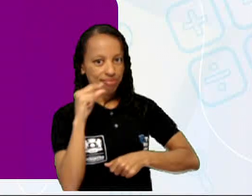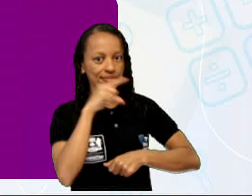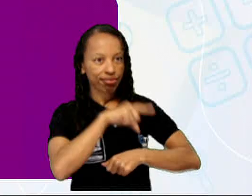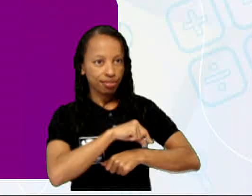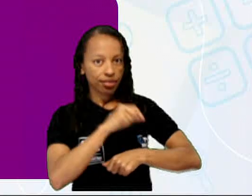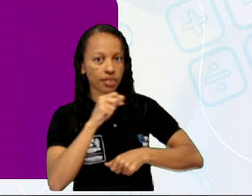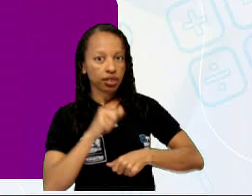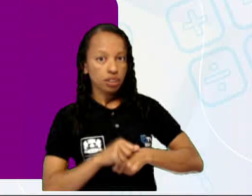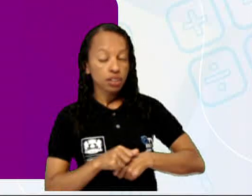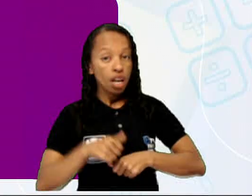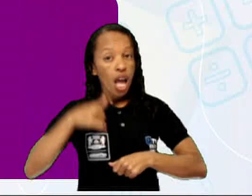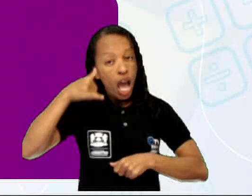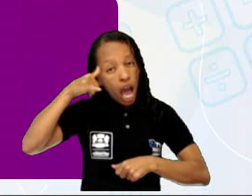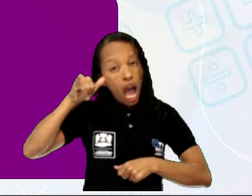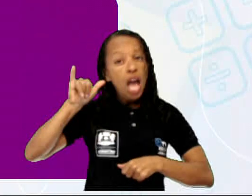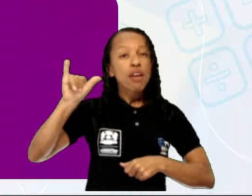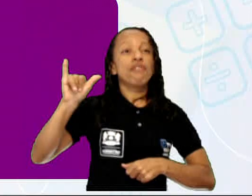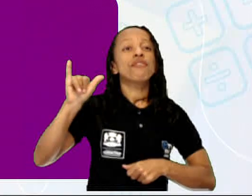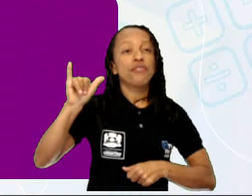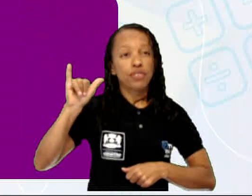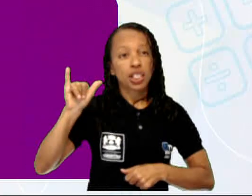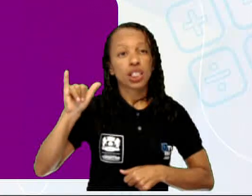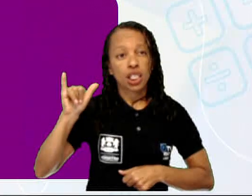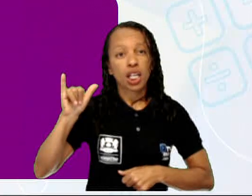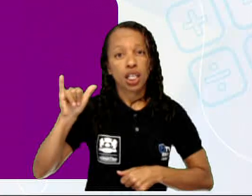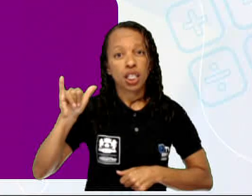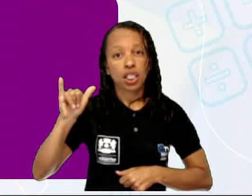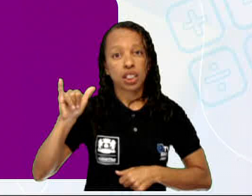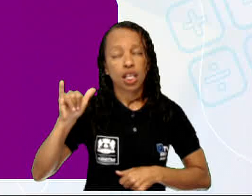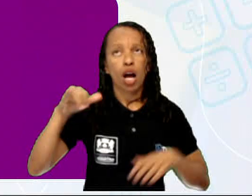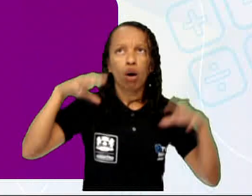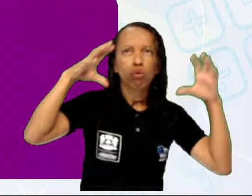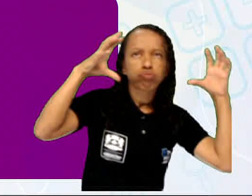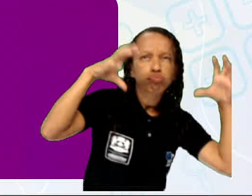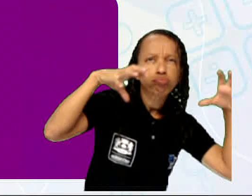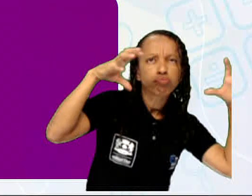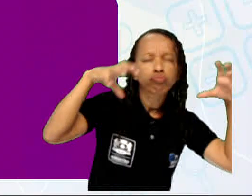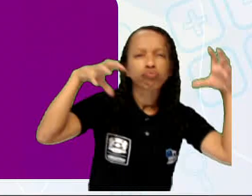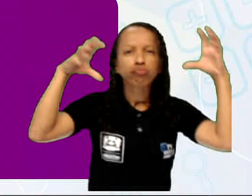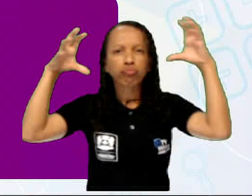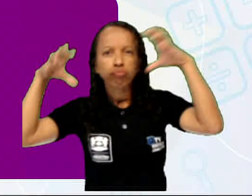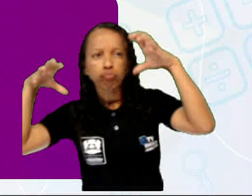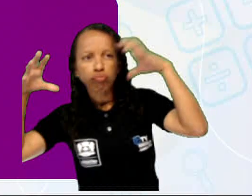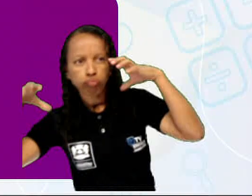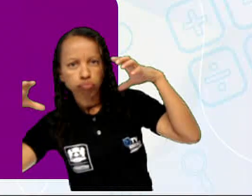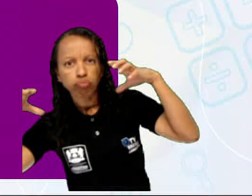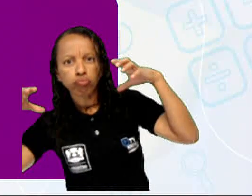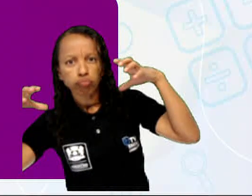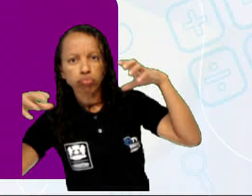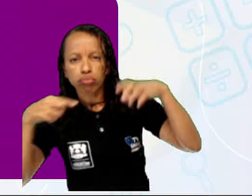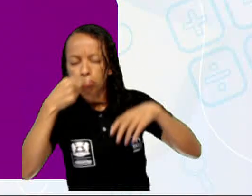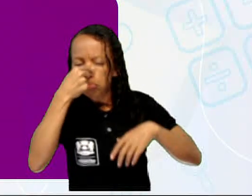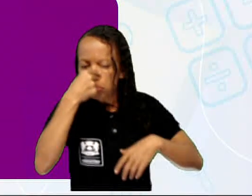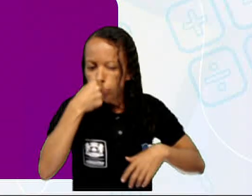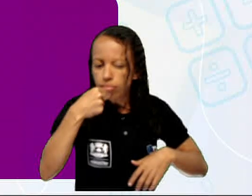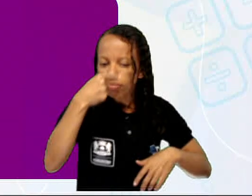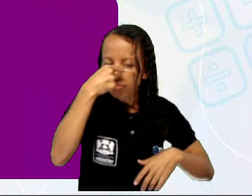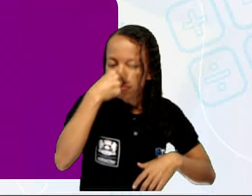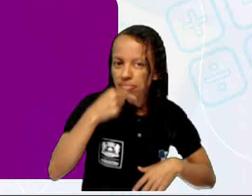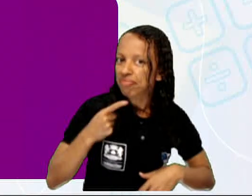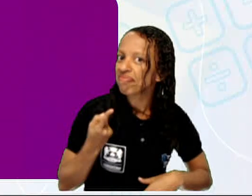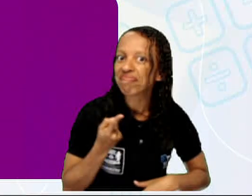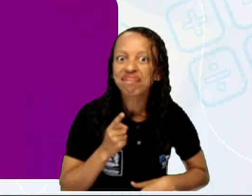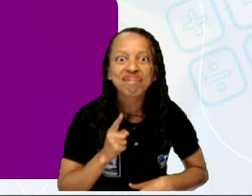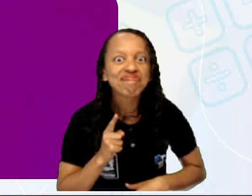evita muitas vezes as aves, quando chove, né, ficarem até gripadas, porque ela possui um óleo